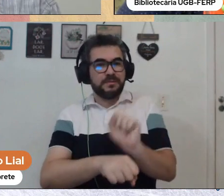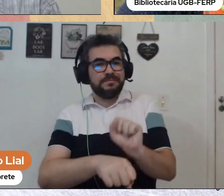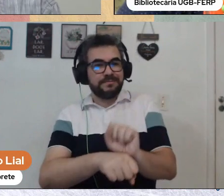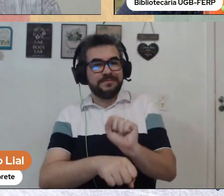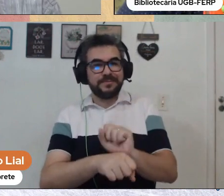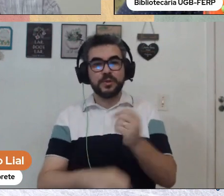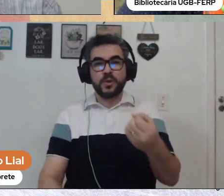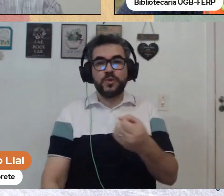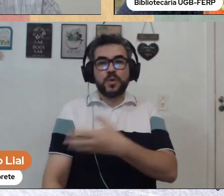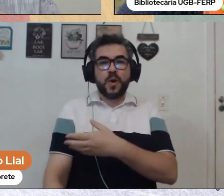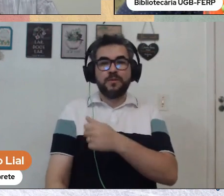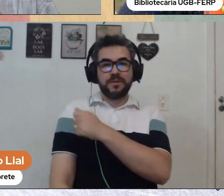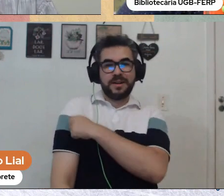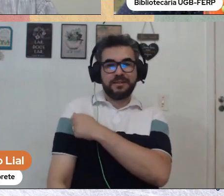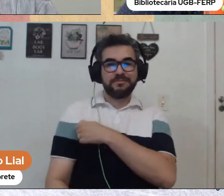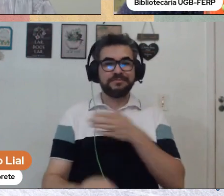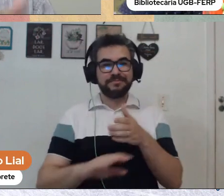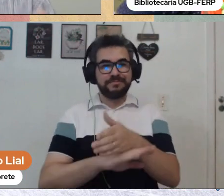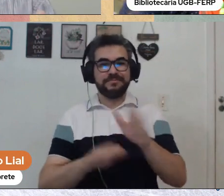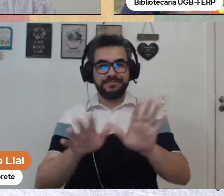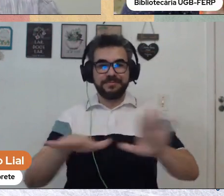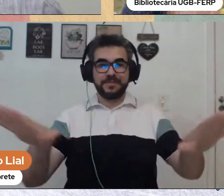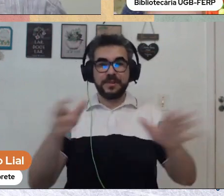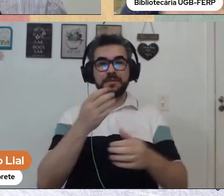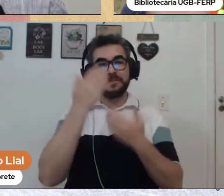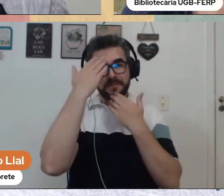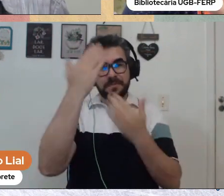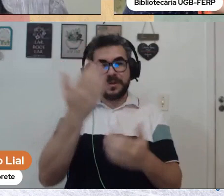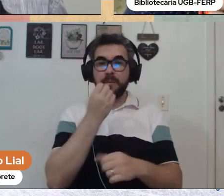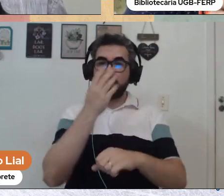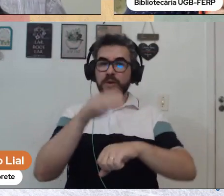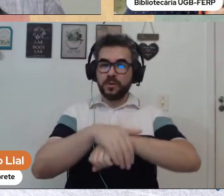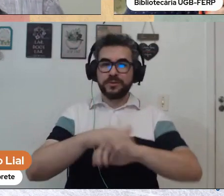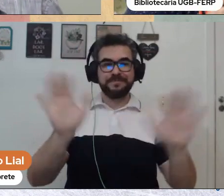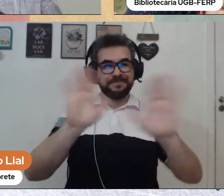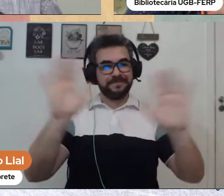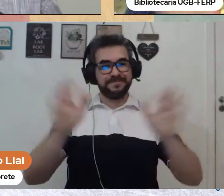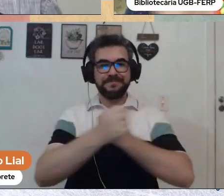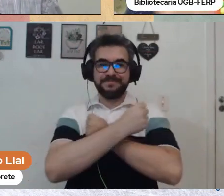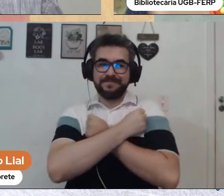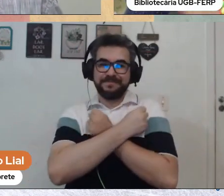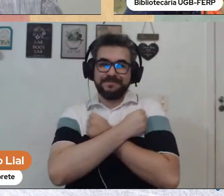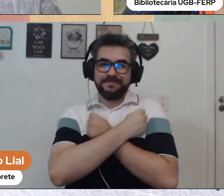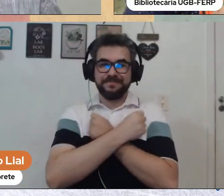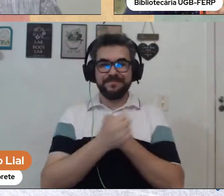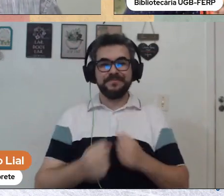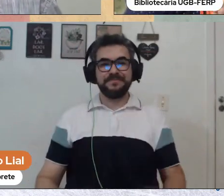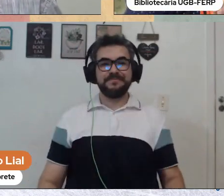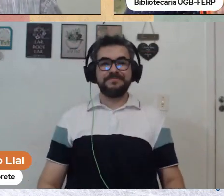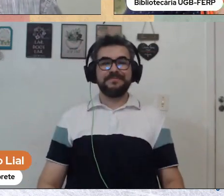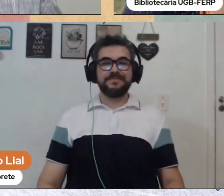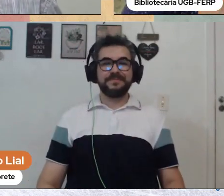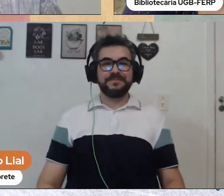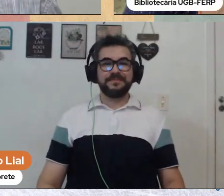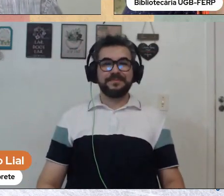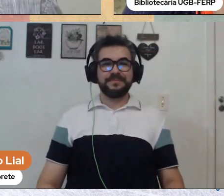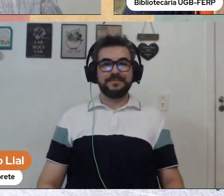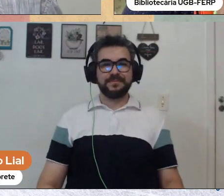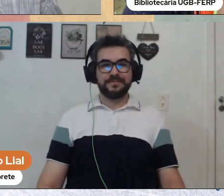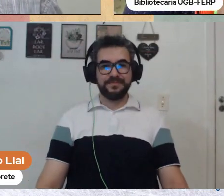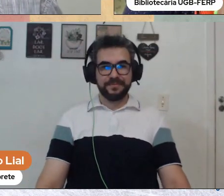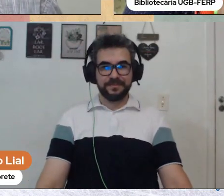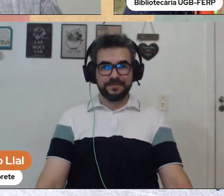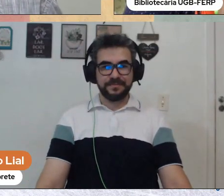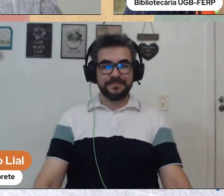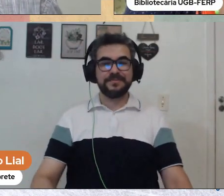semana. Obrigado. Boa noite. Boa noite. Saúde para todos. Parabéns para todos. Obrigada, Edvane. Um beijo,